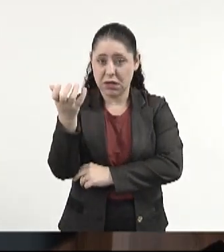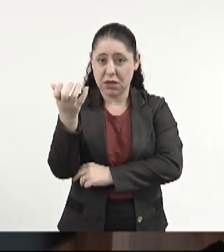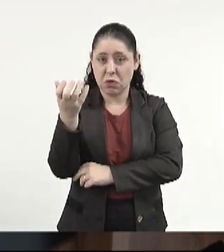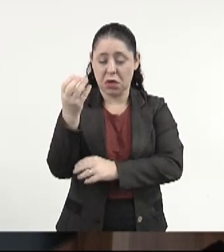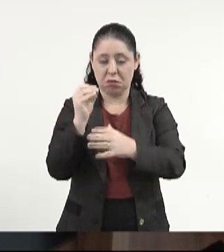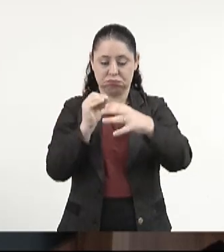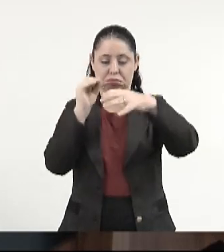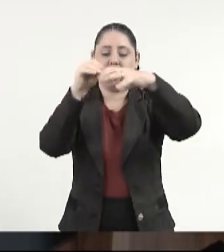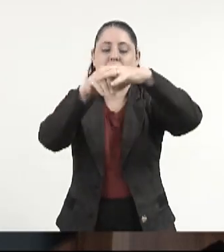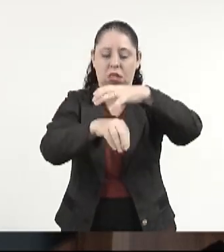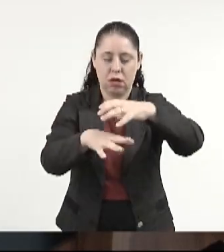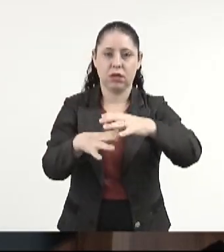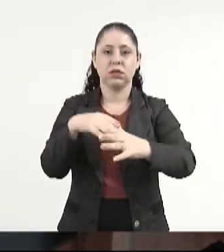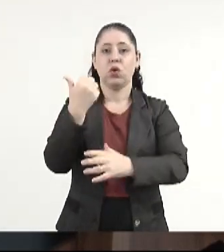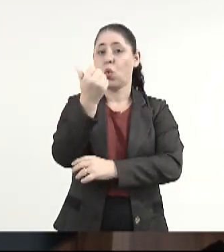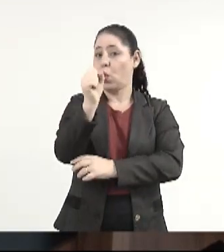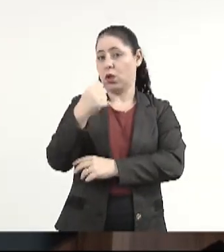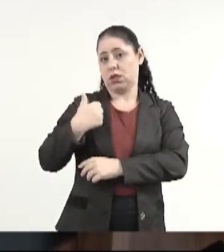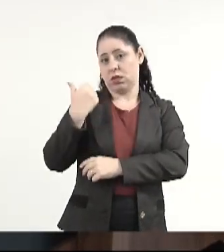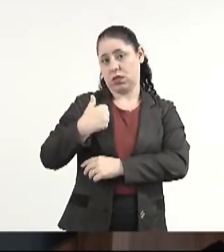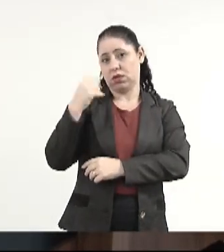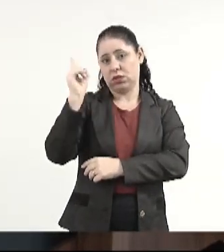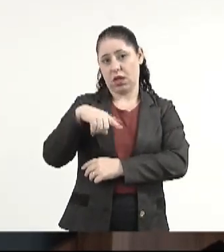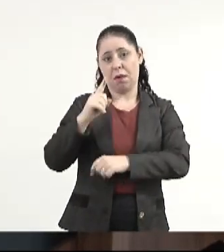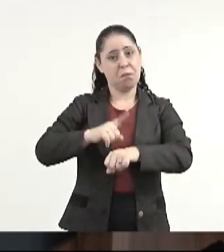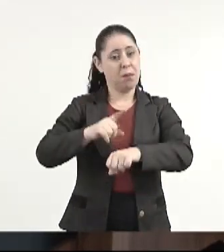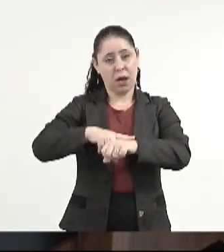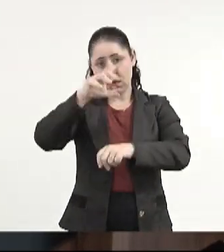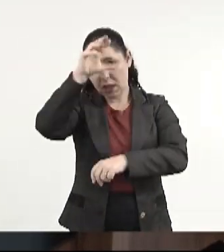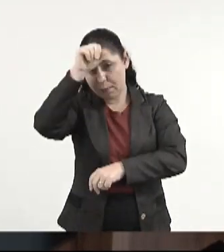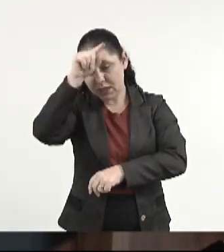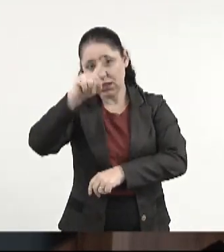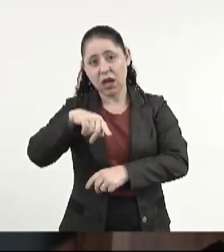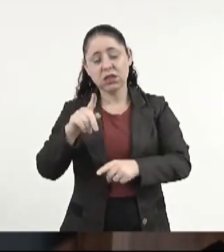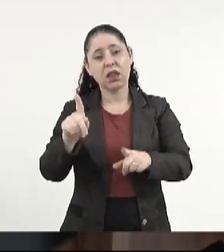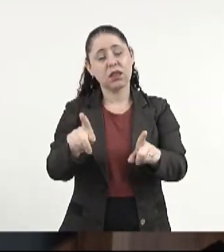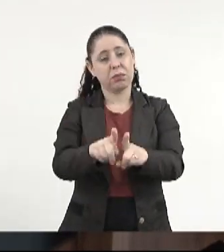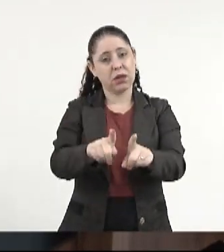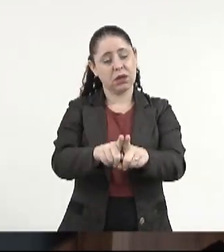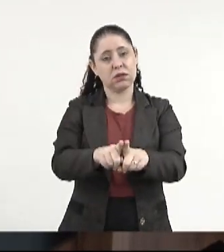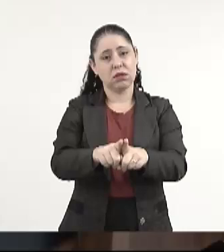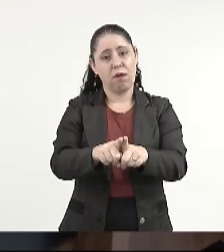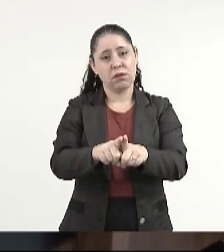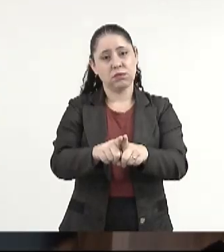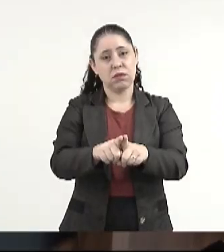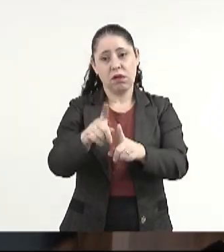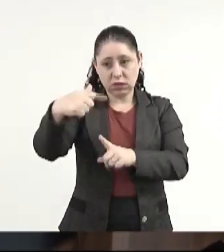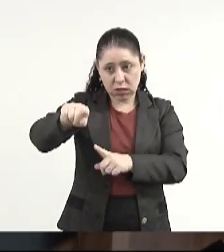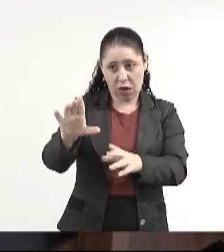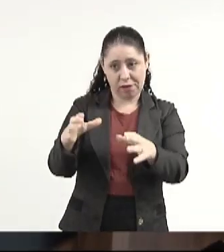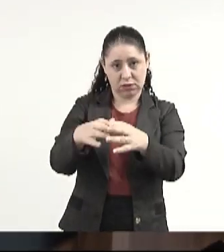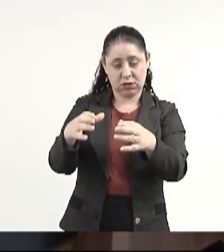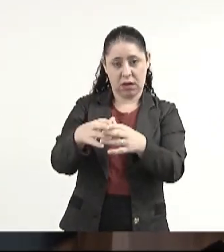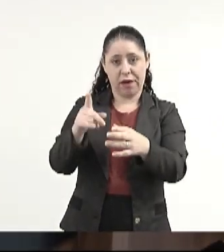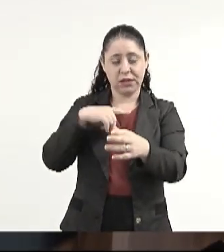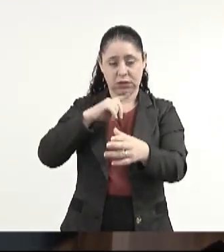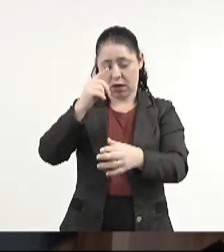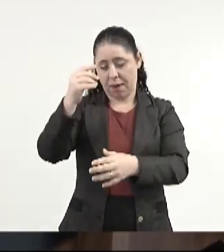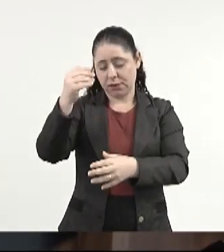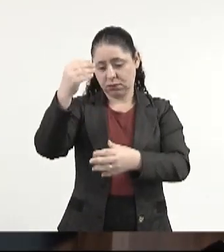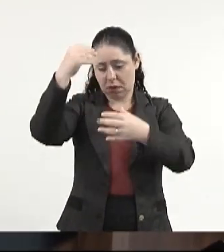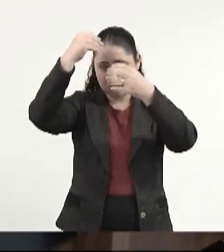na criança, que tem 8 anos de idade, que é o momento de aprendizagem, né? E eles colocam